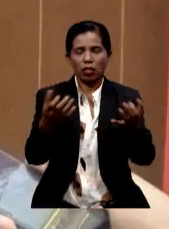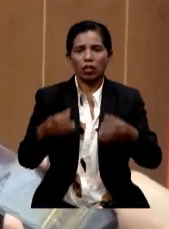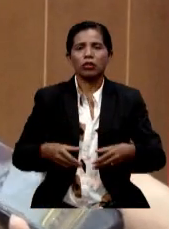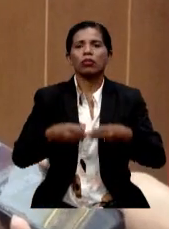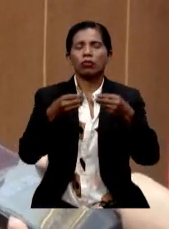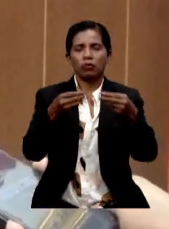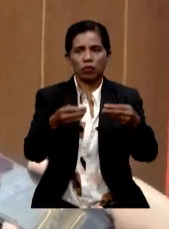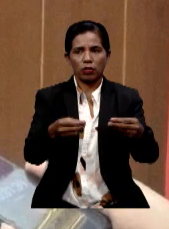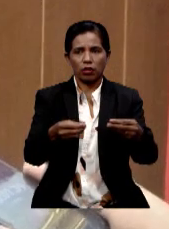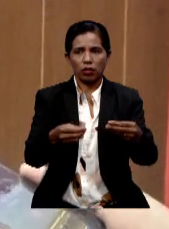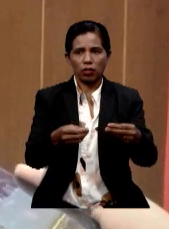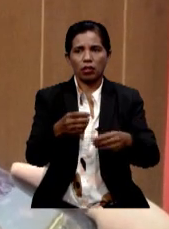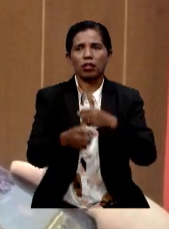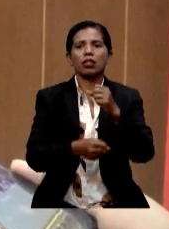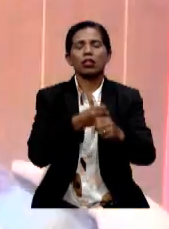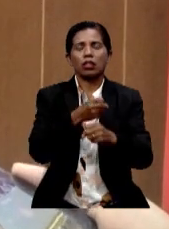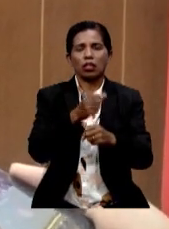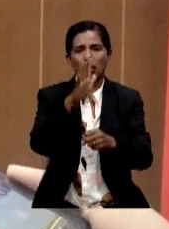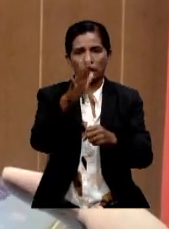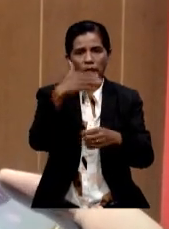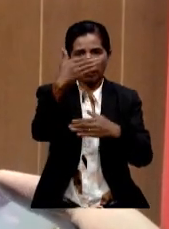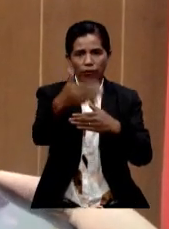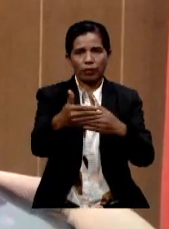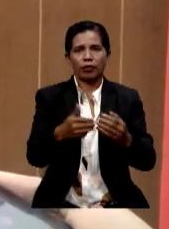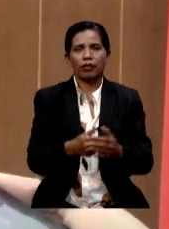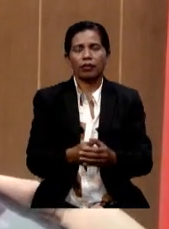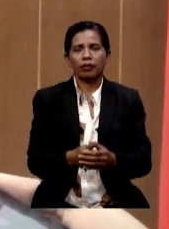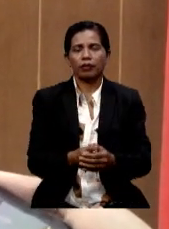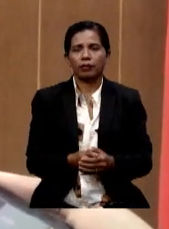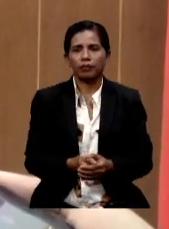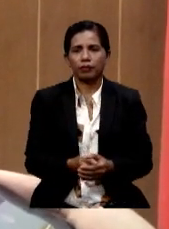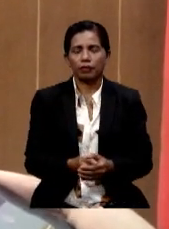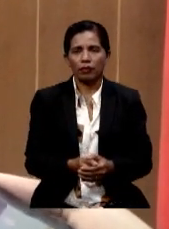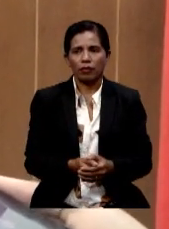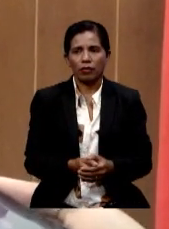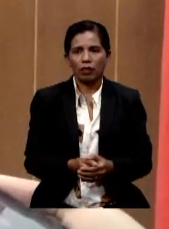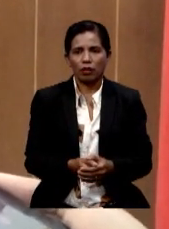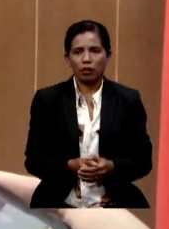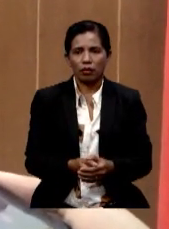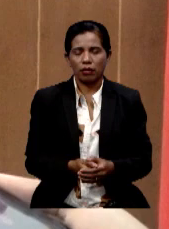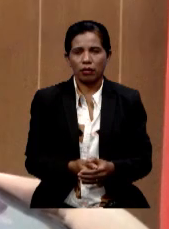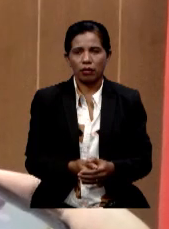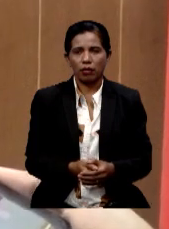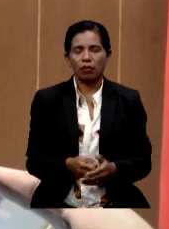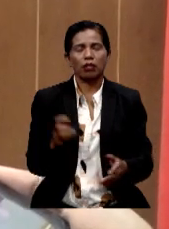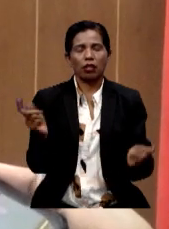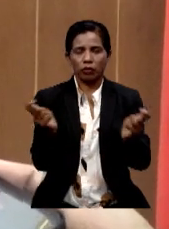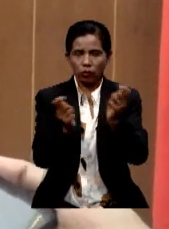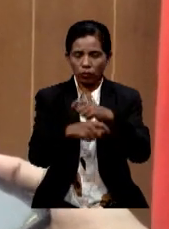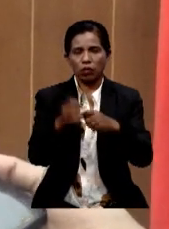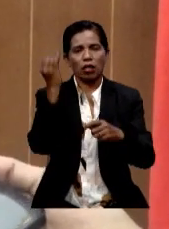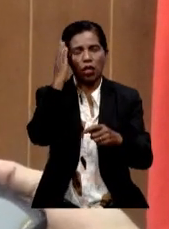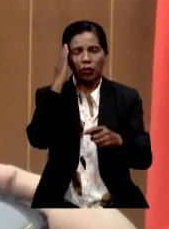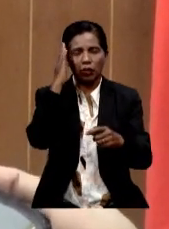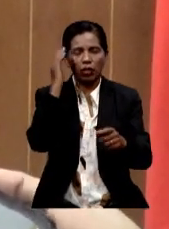Fomaca durante Tina Lima Mainé. E a Tina Mainé, neve, a mim troca impressões do malo,